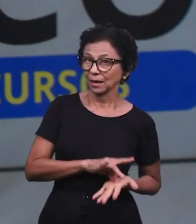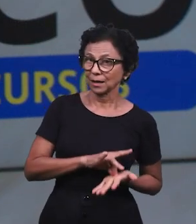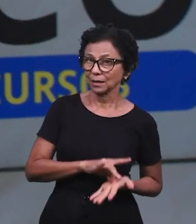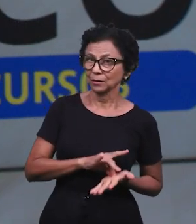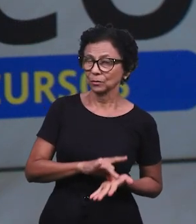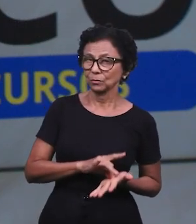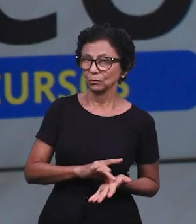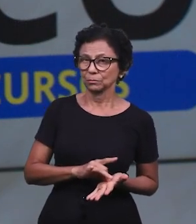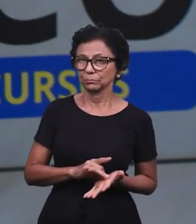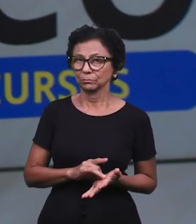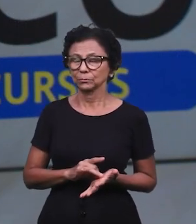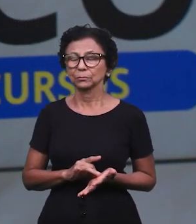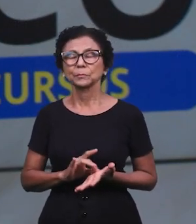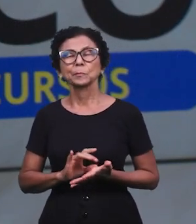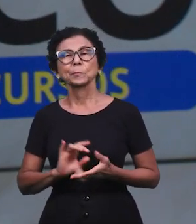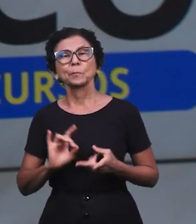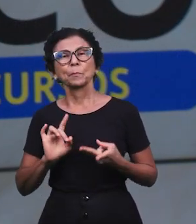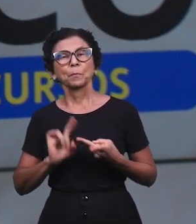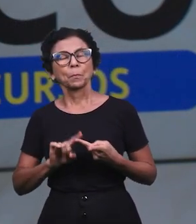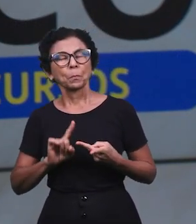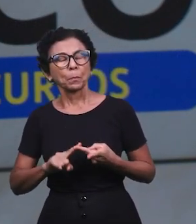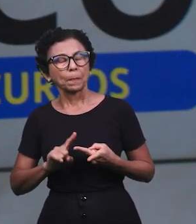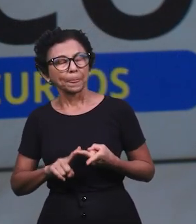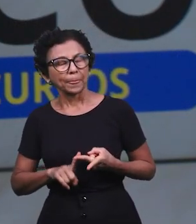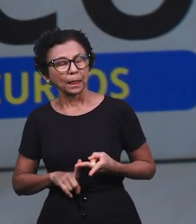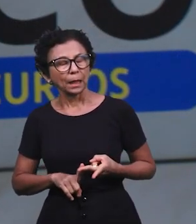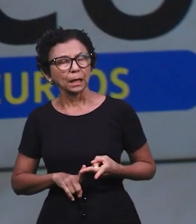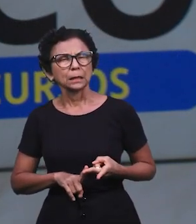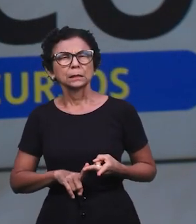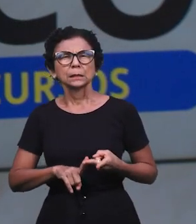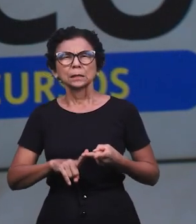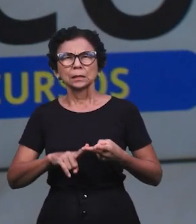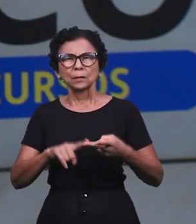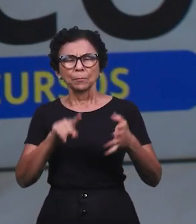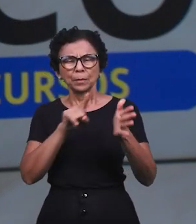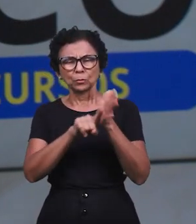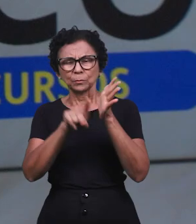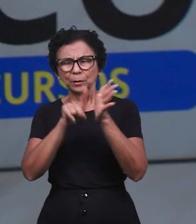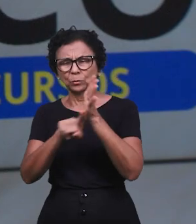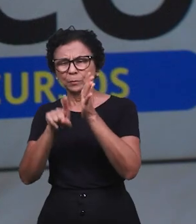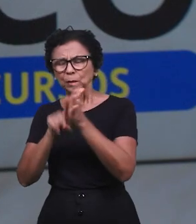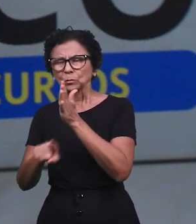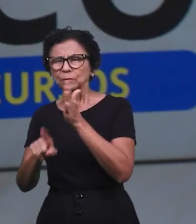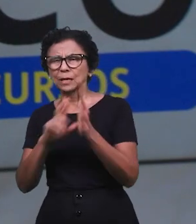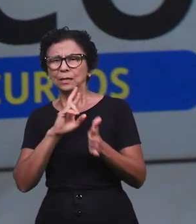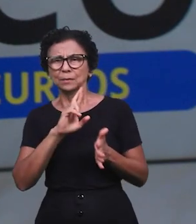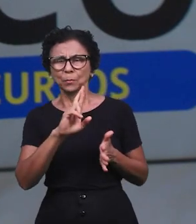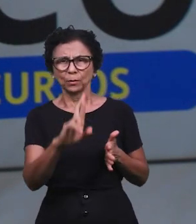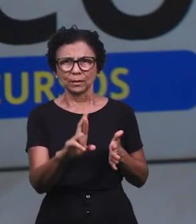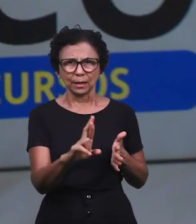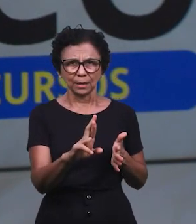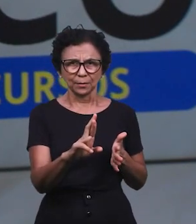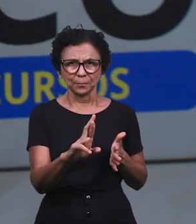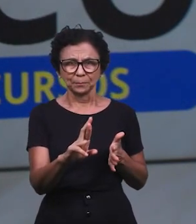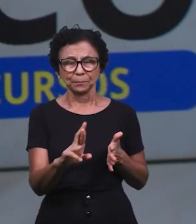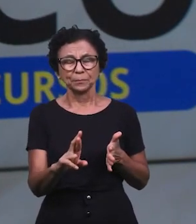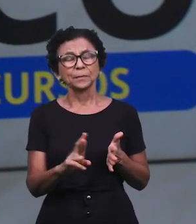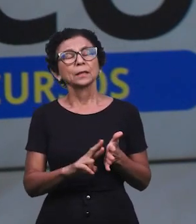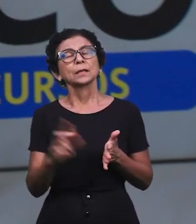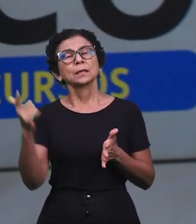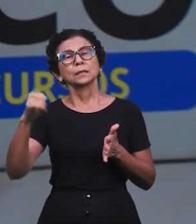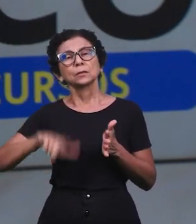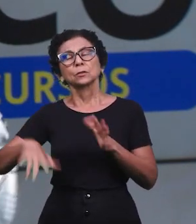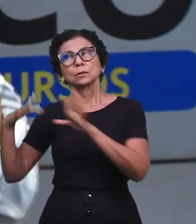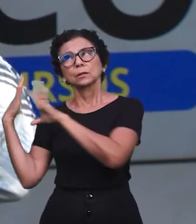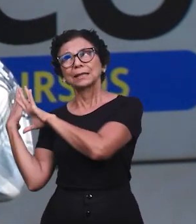bem completo, tá certo? Você resolver muitas questões, tá certo? E fazer